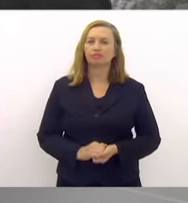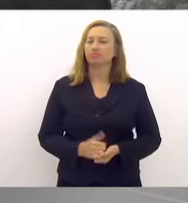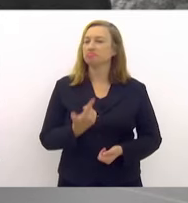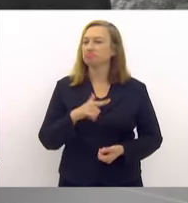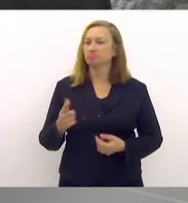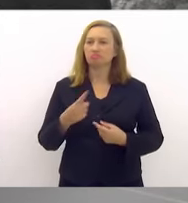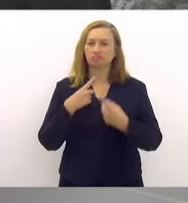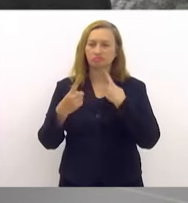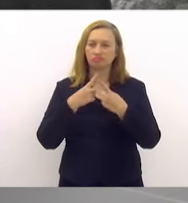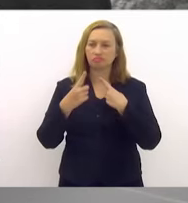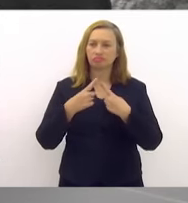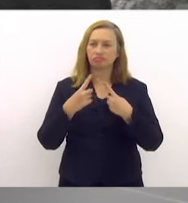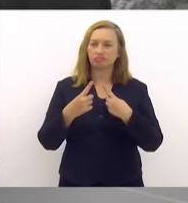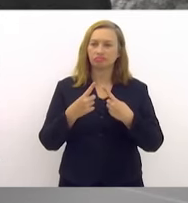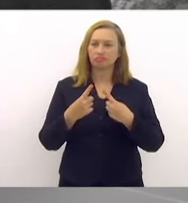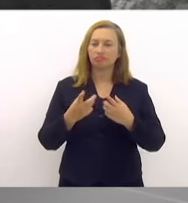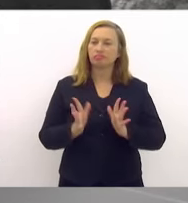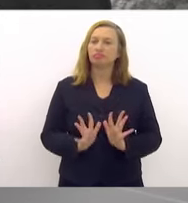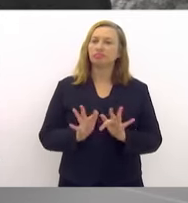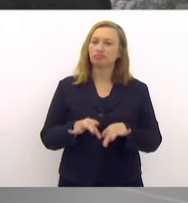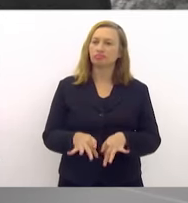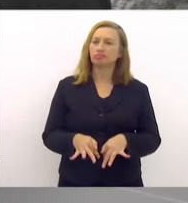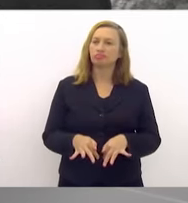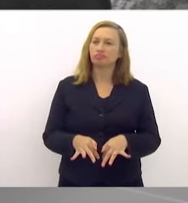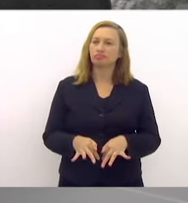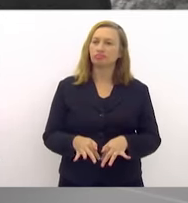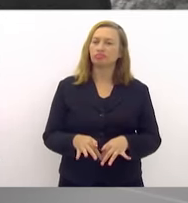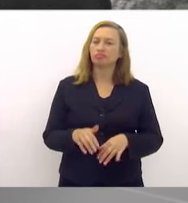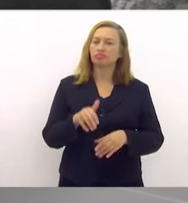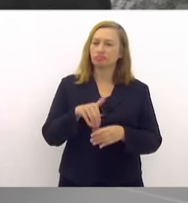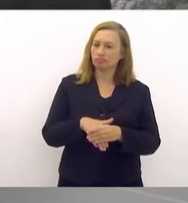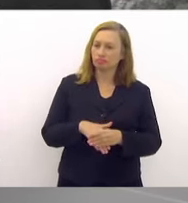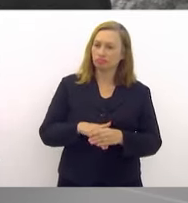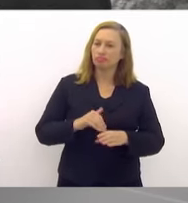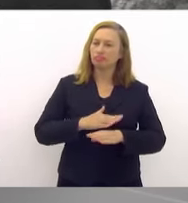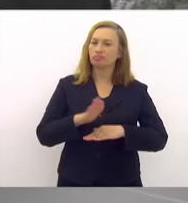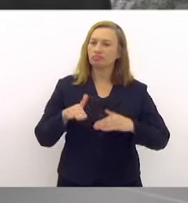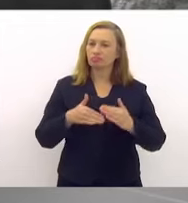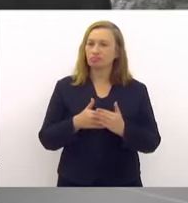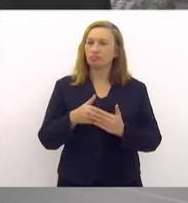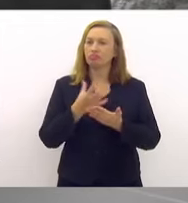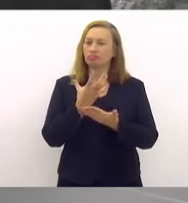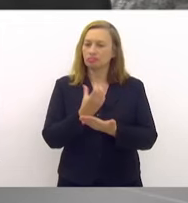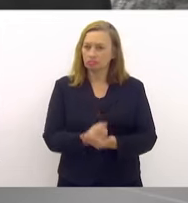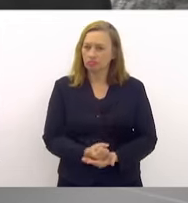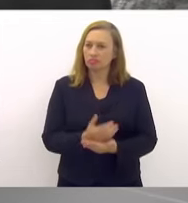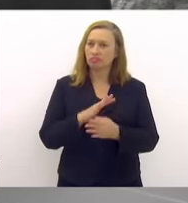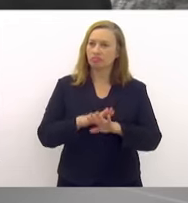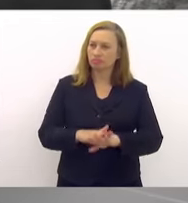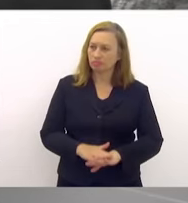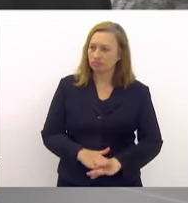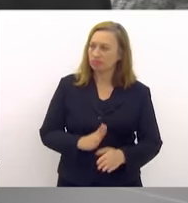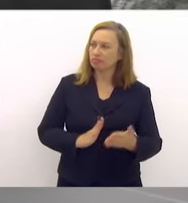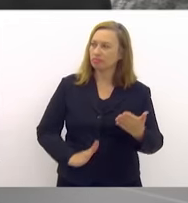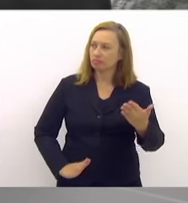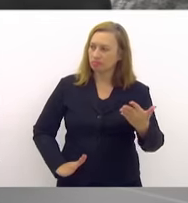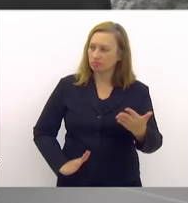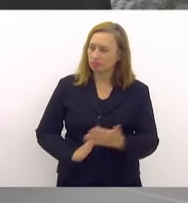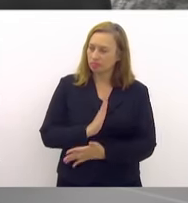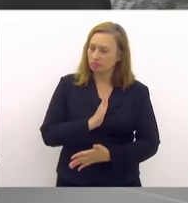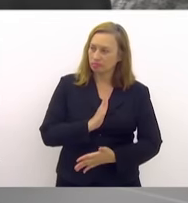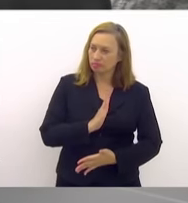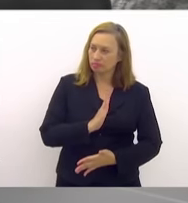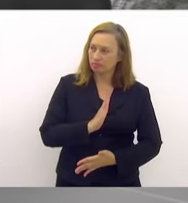Não havendo quem queira discutir, encerrada a discussão. Em votação, senhores que aprovam, permaneçam como